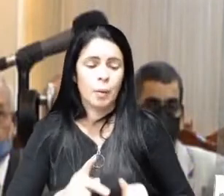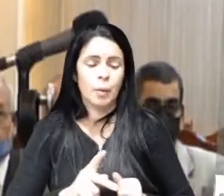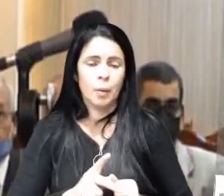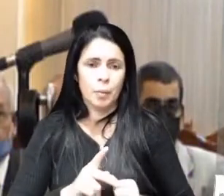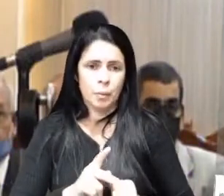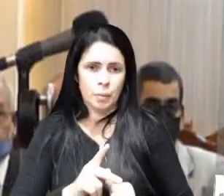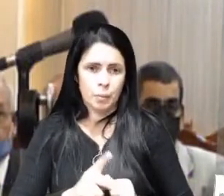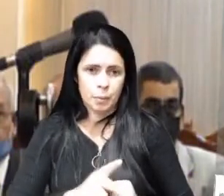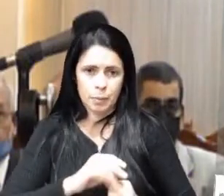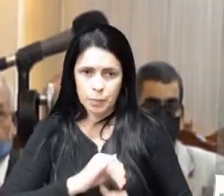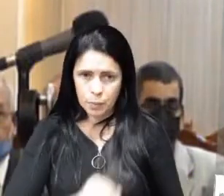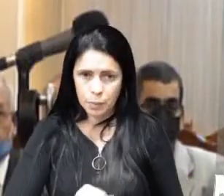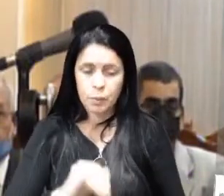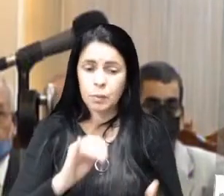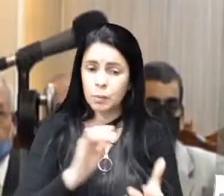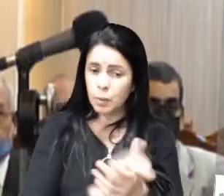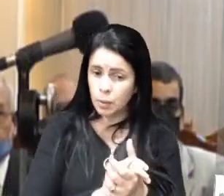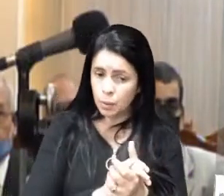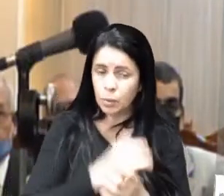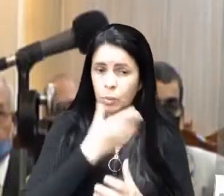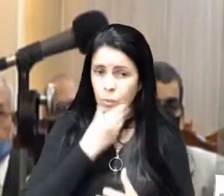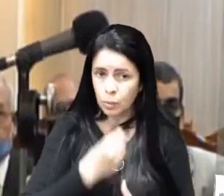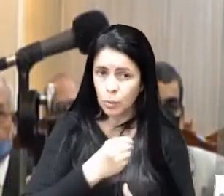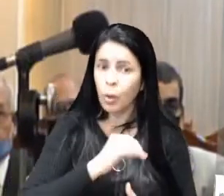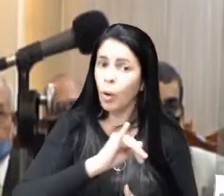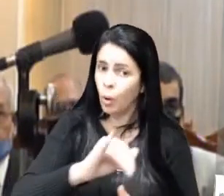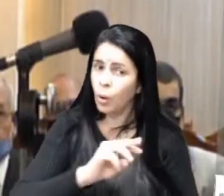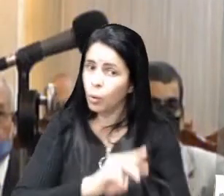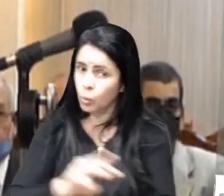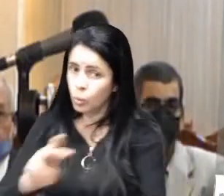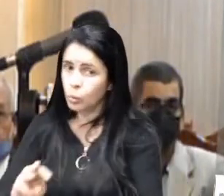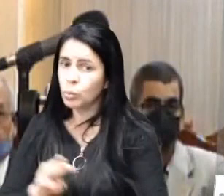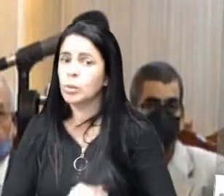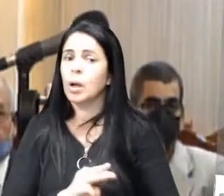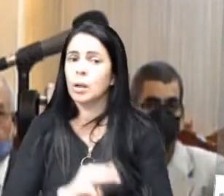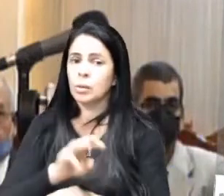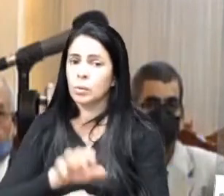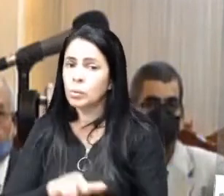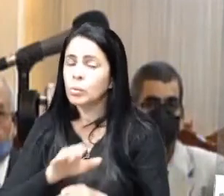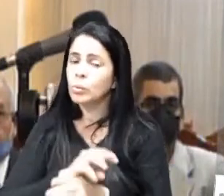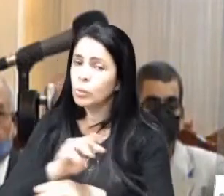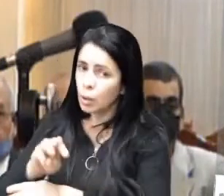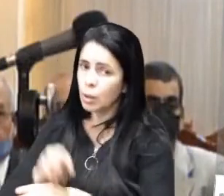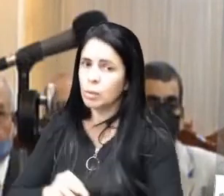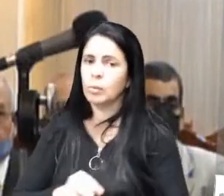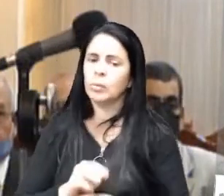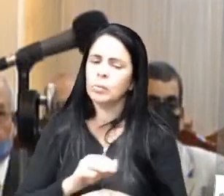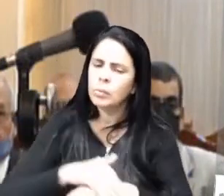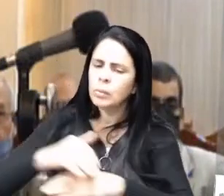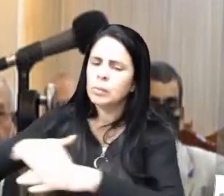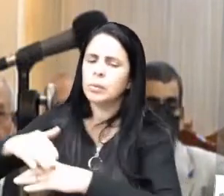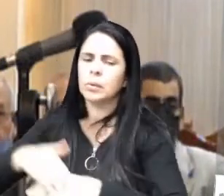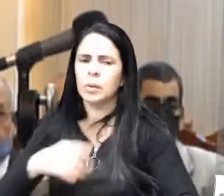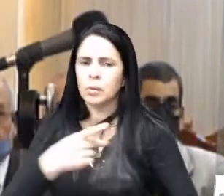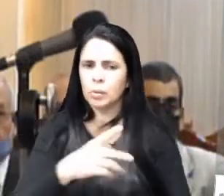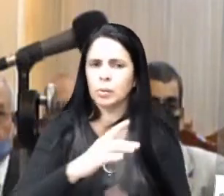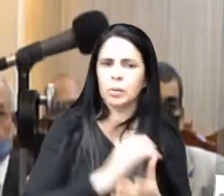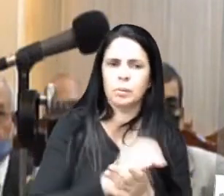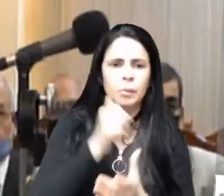bem suas esposas, senão suas orações serão interrompidas.